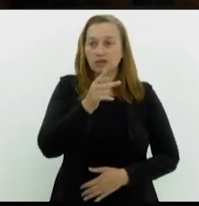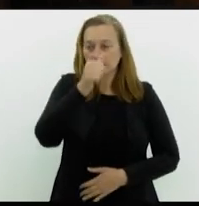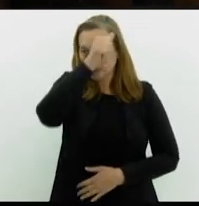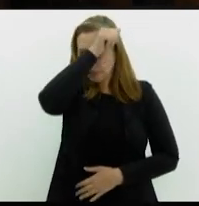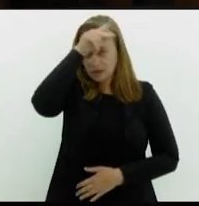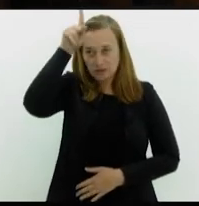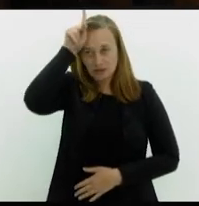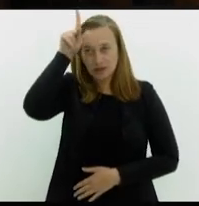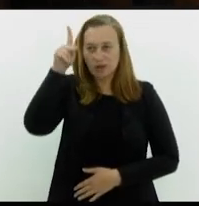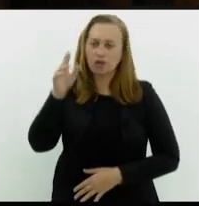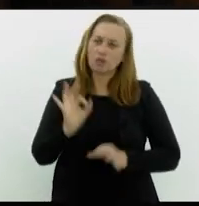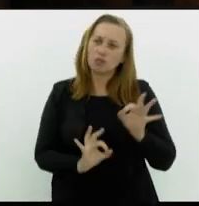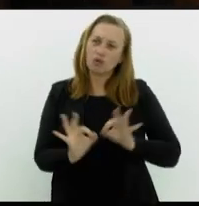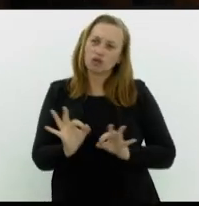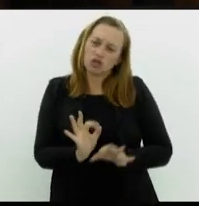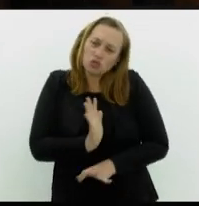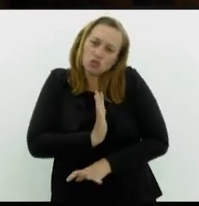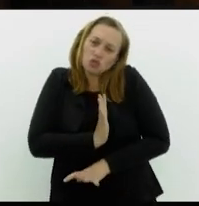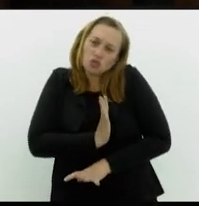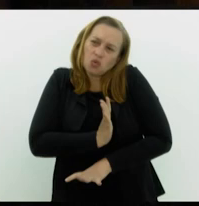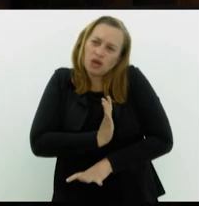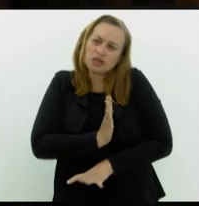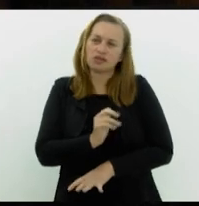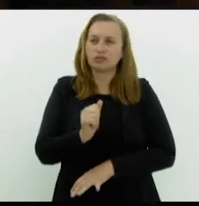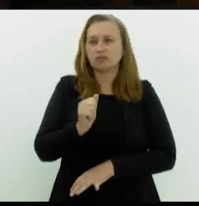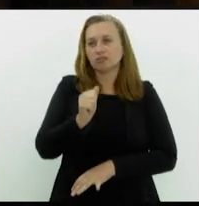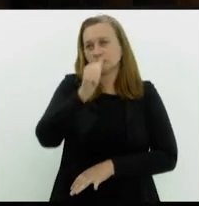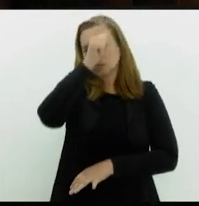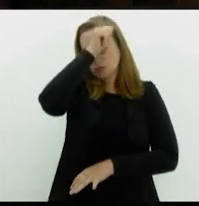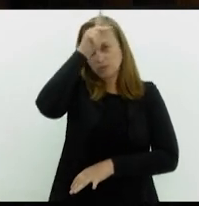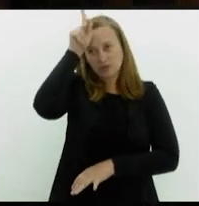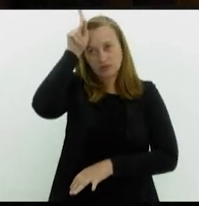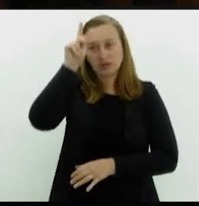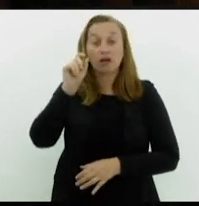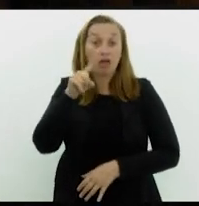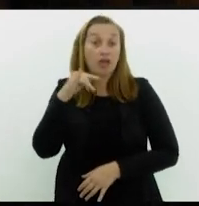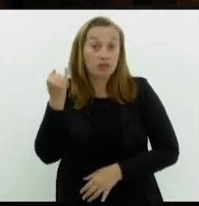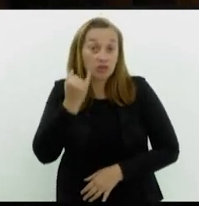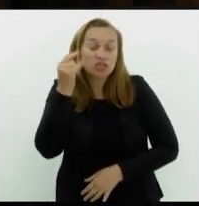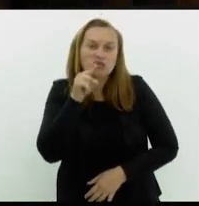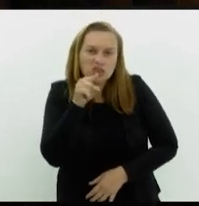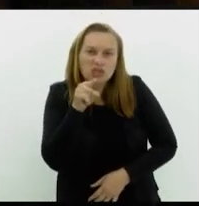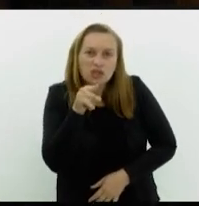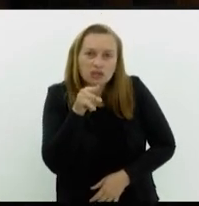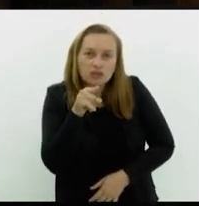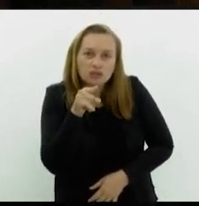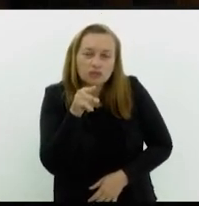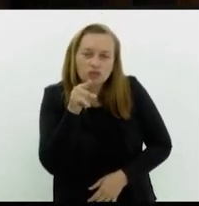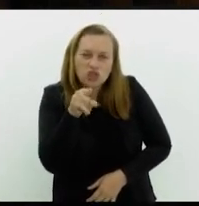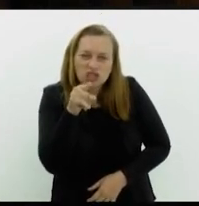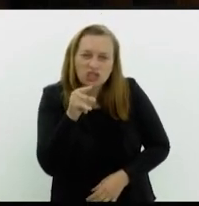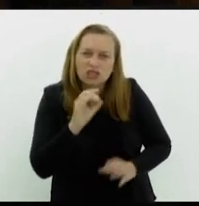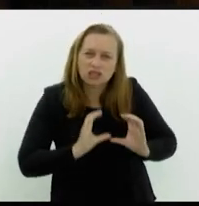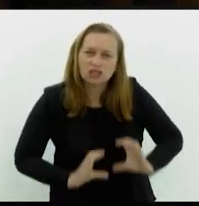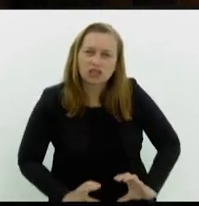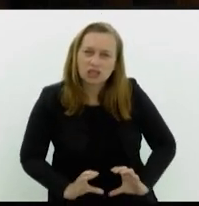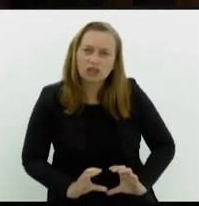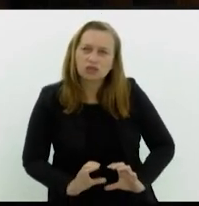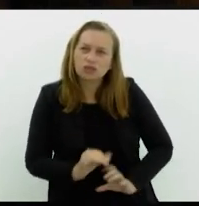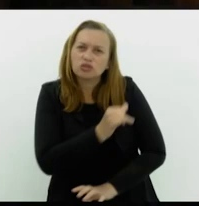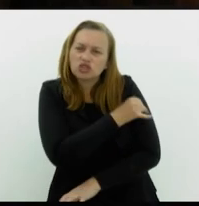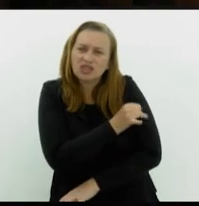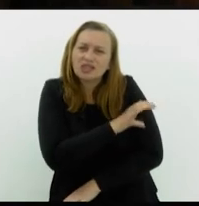do coração do prefeito. E aí, é importante que você, cidadão do Rio de Janeiro,